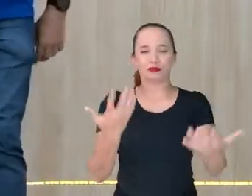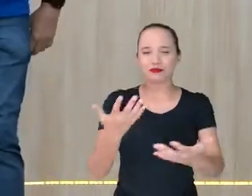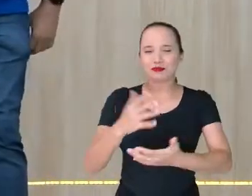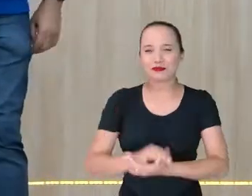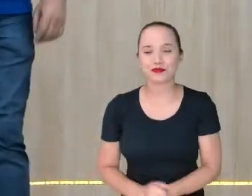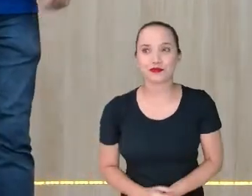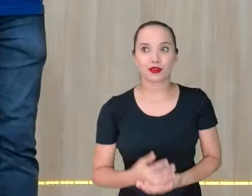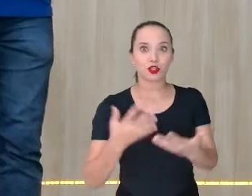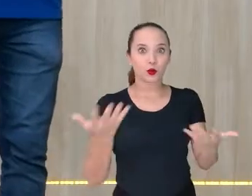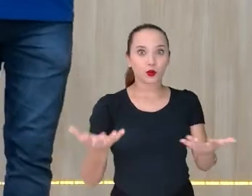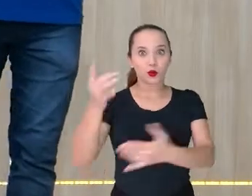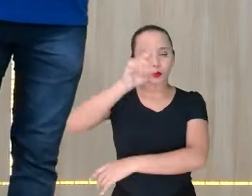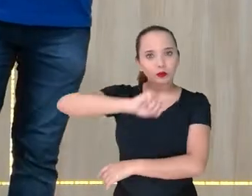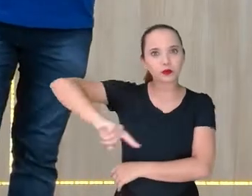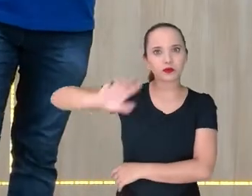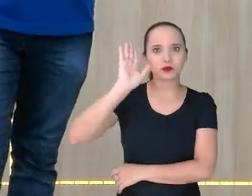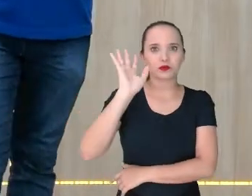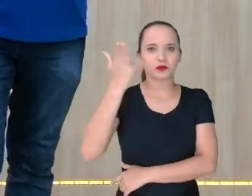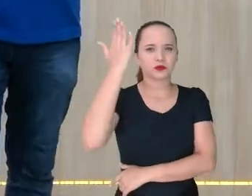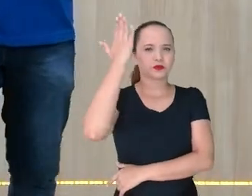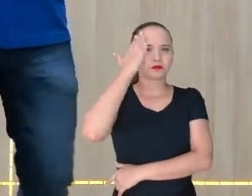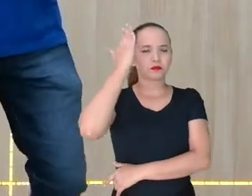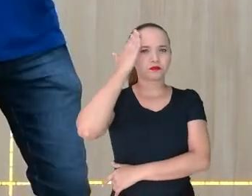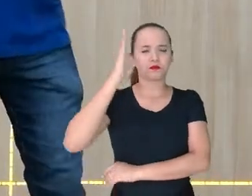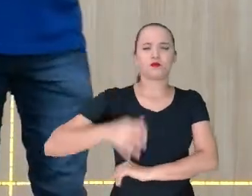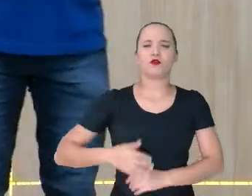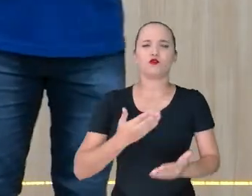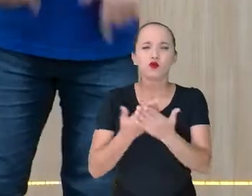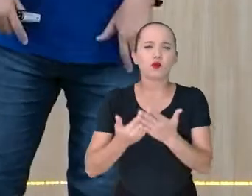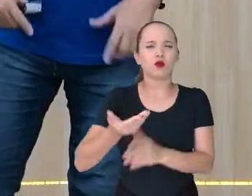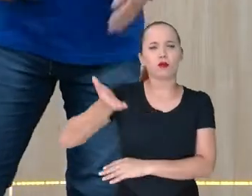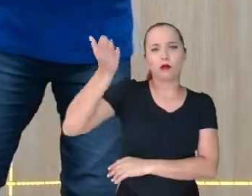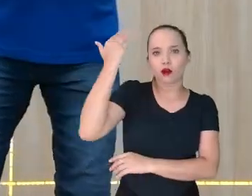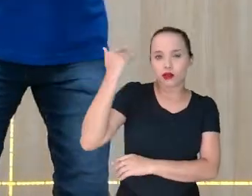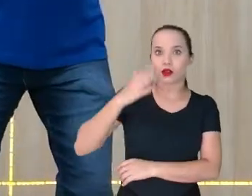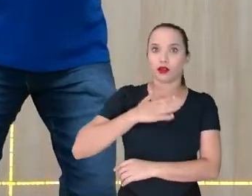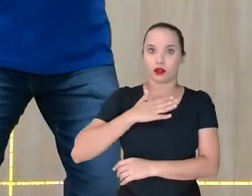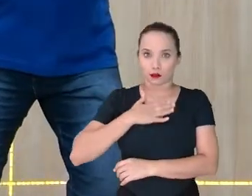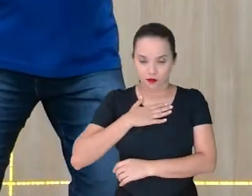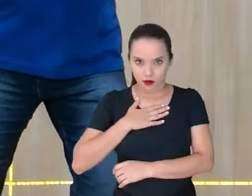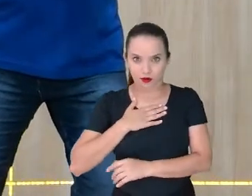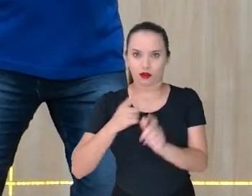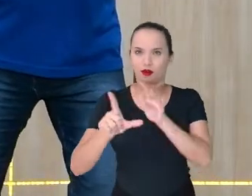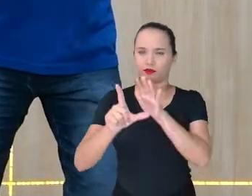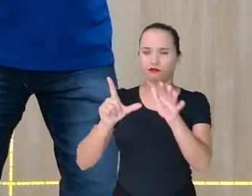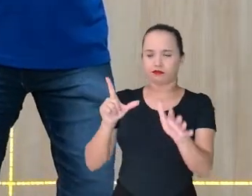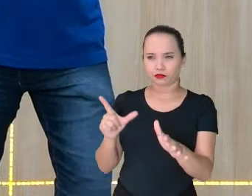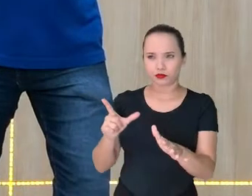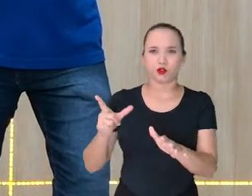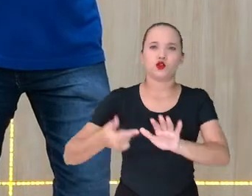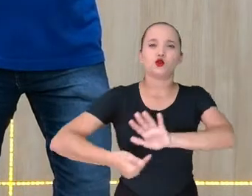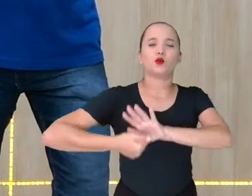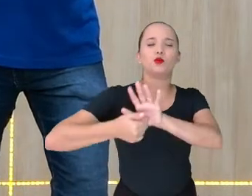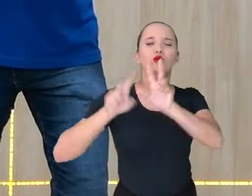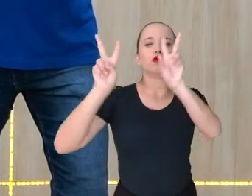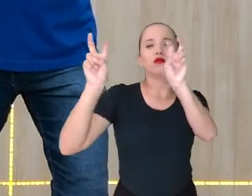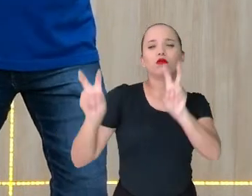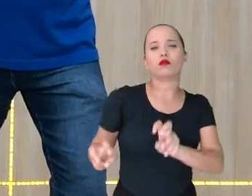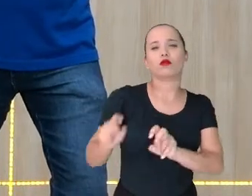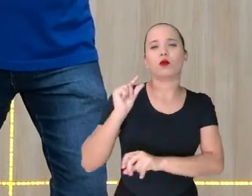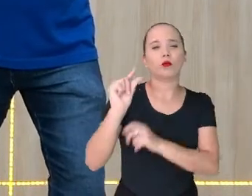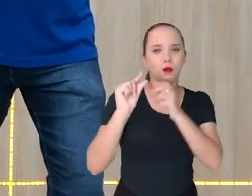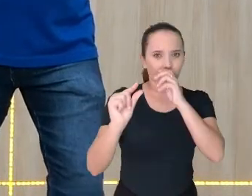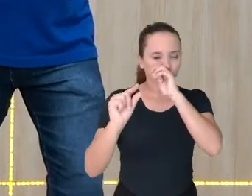povo, vocês já ouviram falar em uma aula anterior à minha, estou trazendo um pouquinho um tópico para a gente